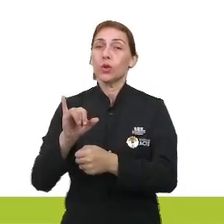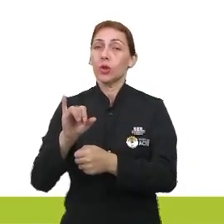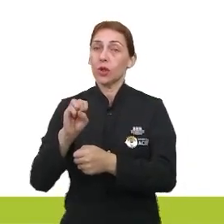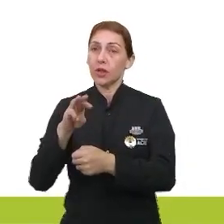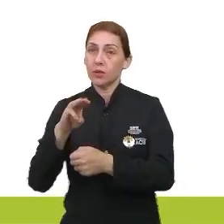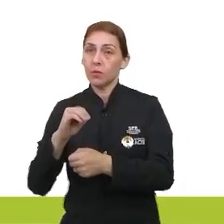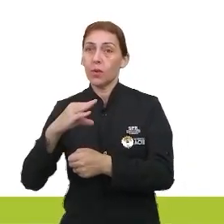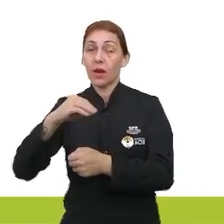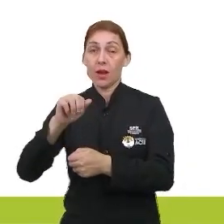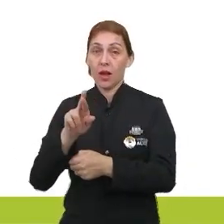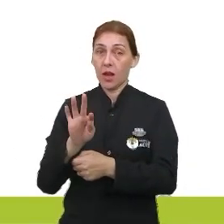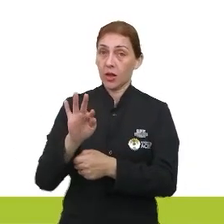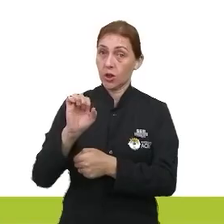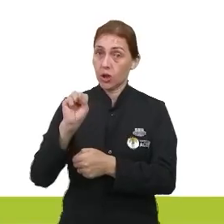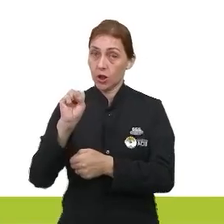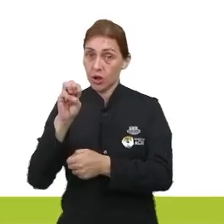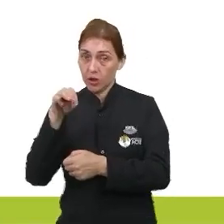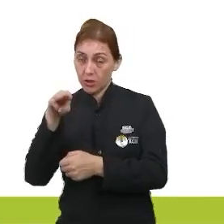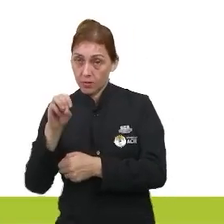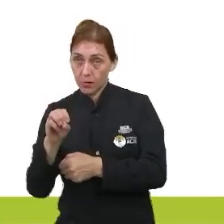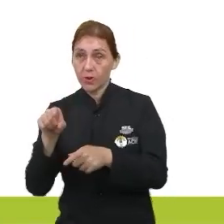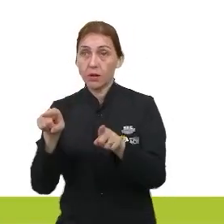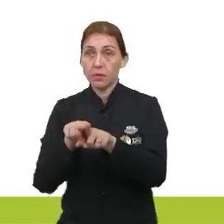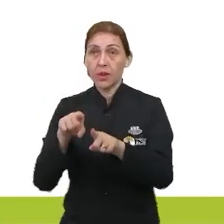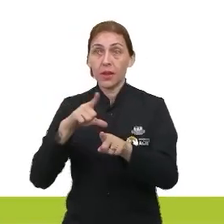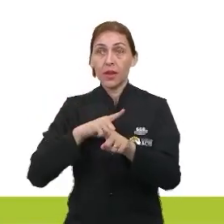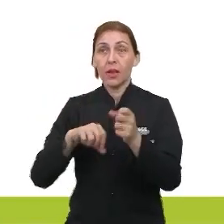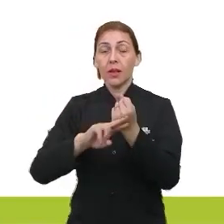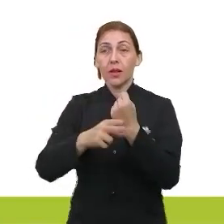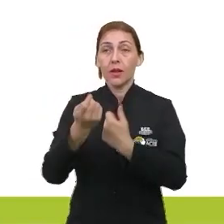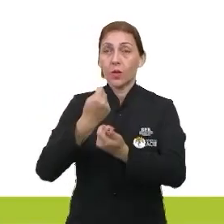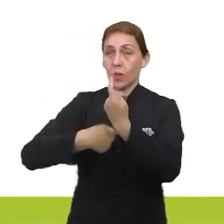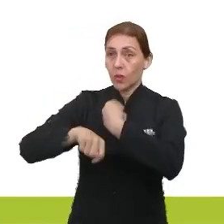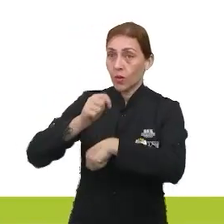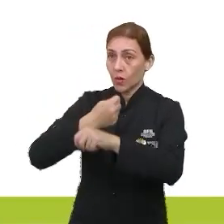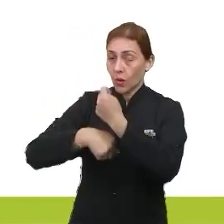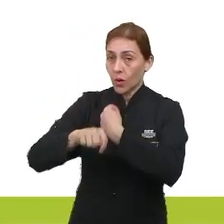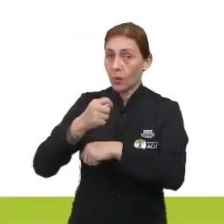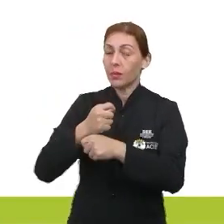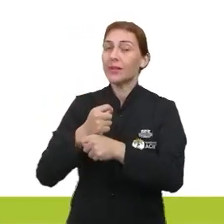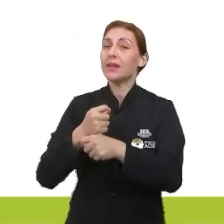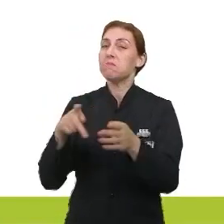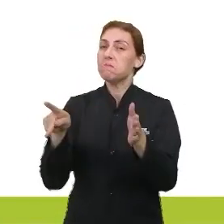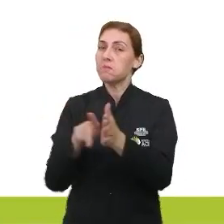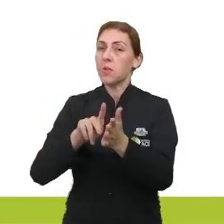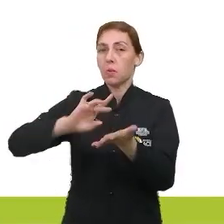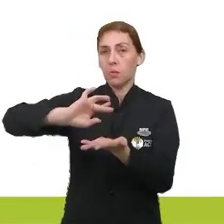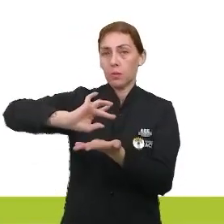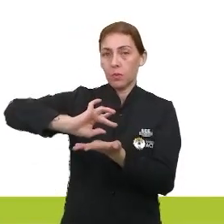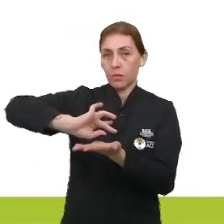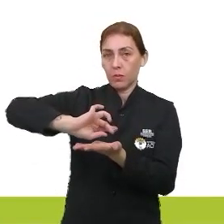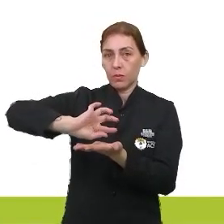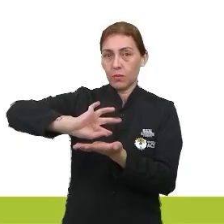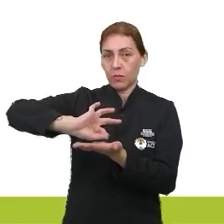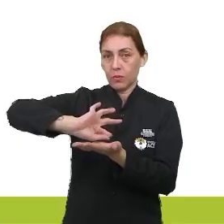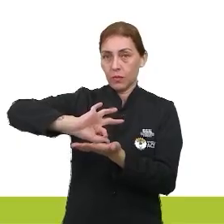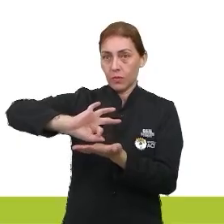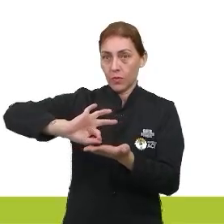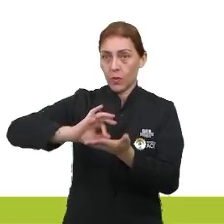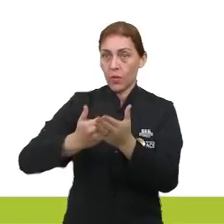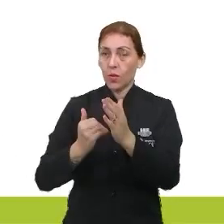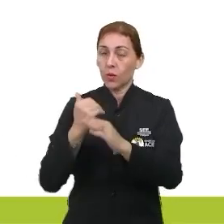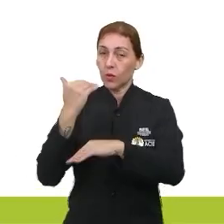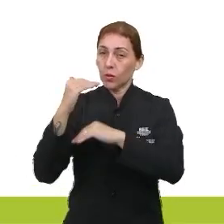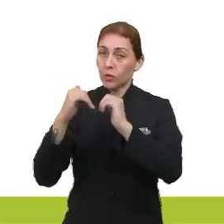tá, pessoal? Tem também as consequências econômicas. É a consolidação do capitalismo, é o aumento